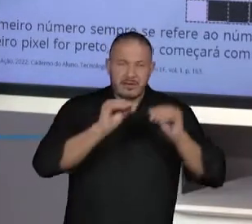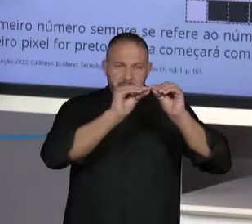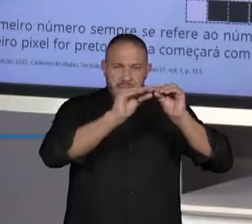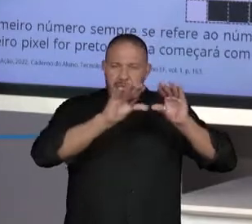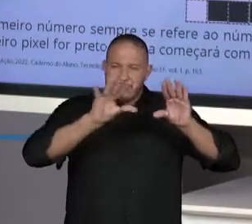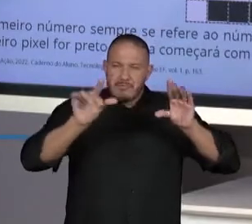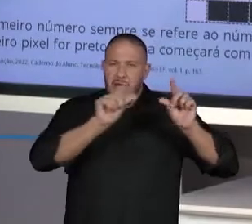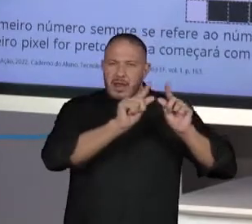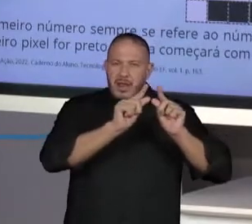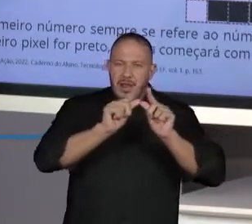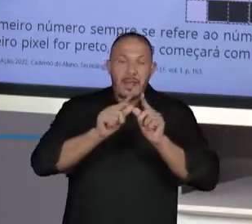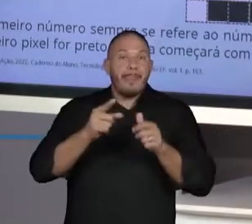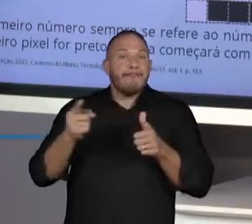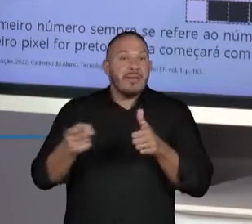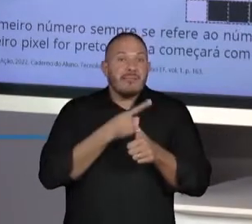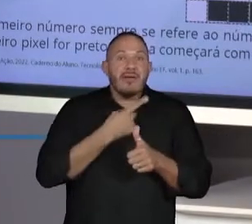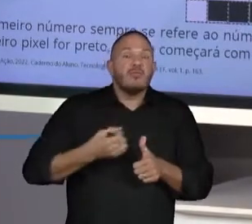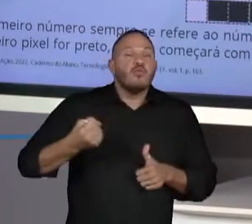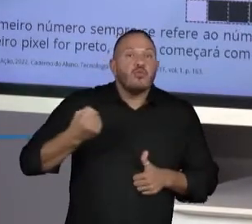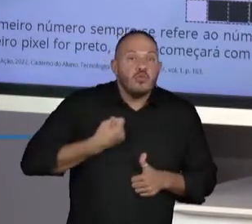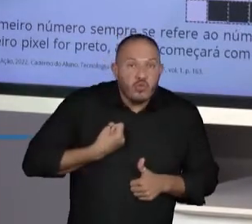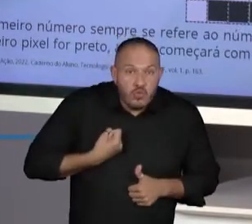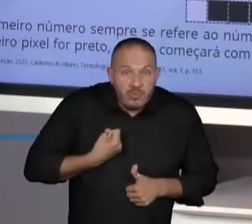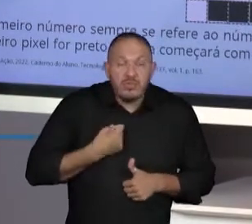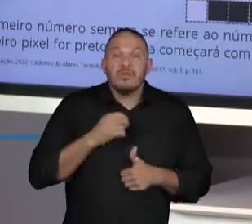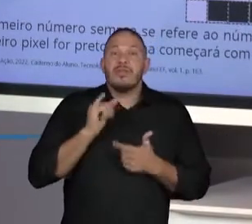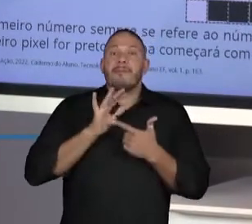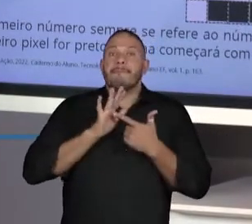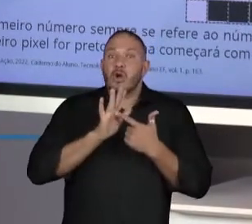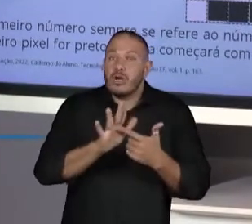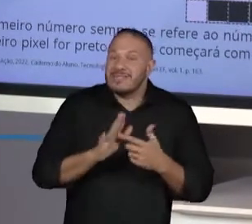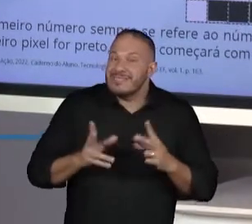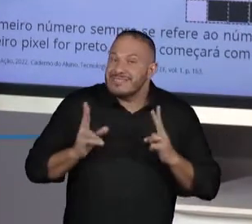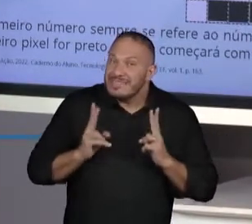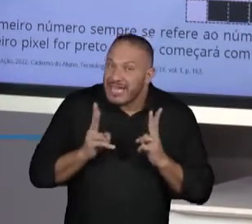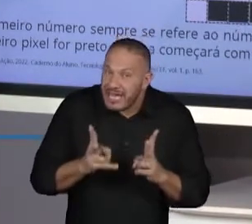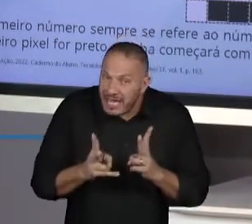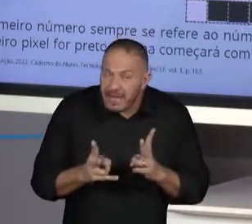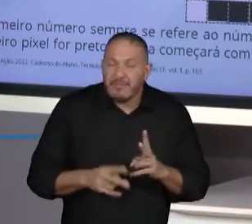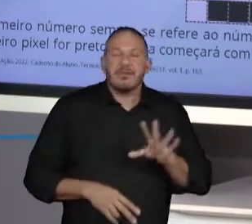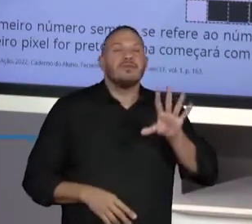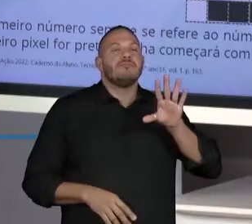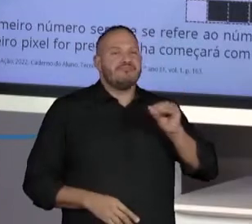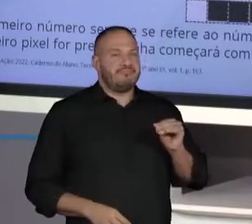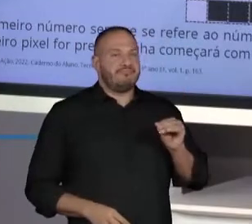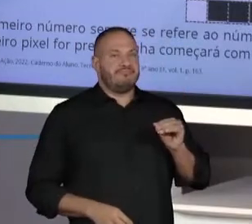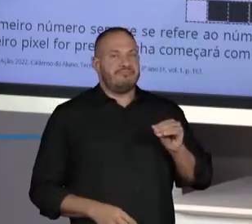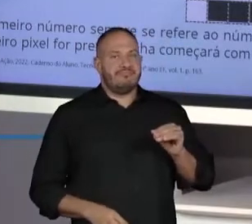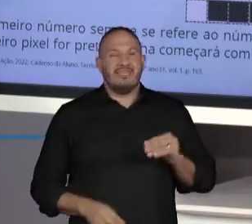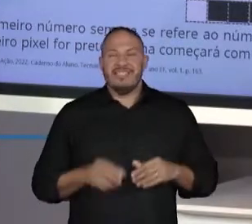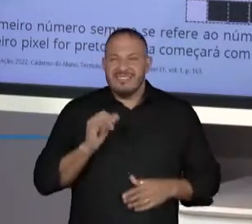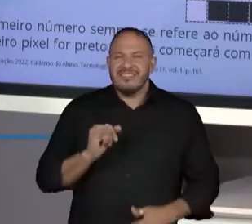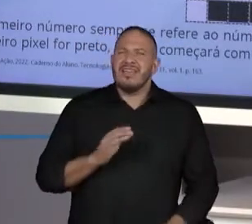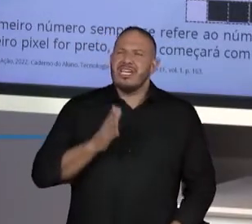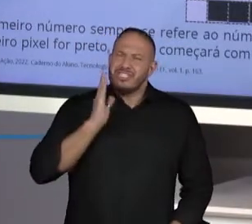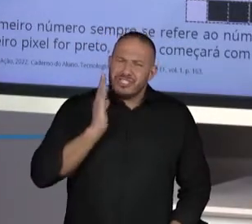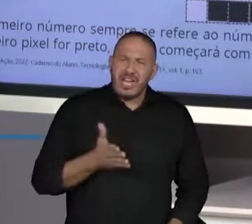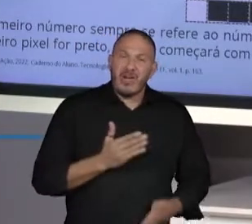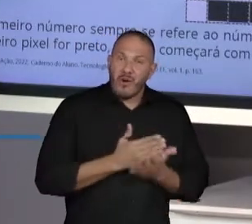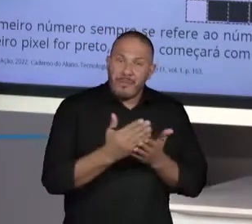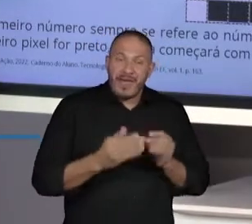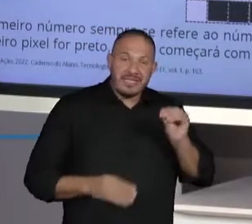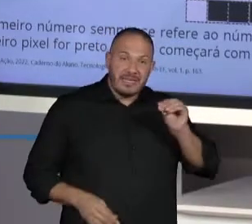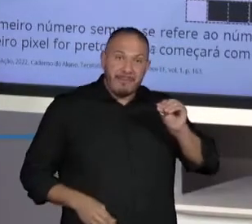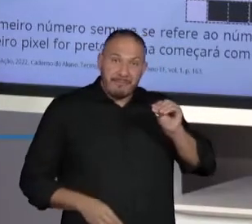O primeiro número do código indica sempre desligado. Então, se você já começar aí